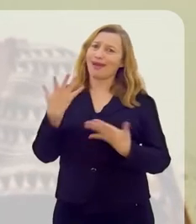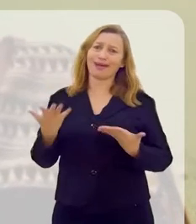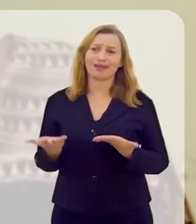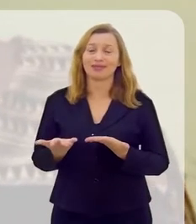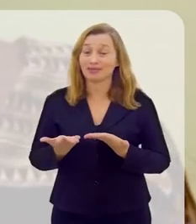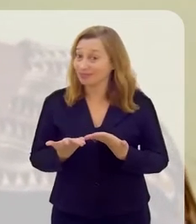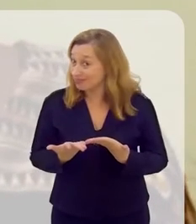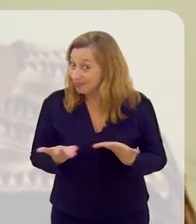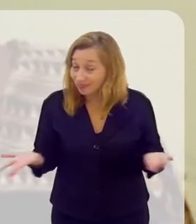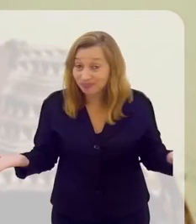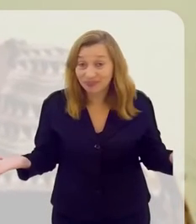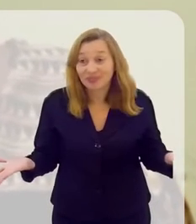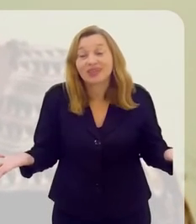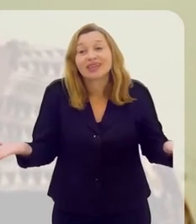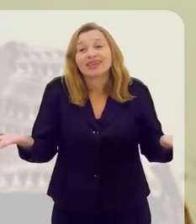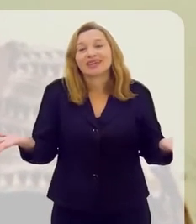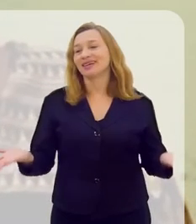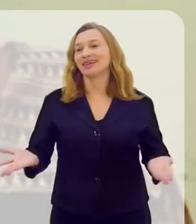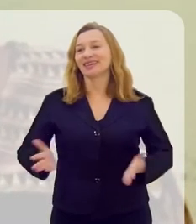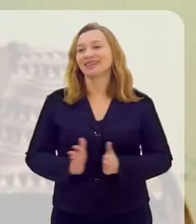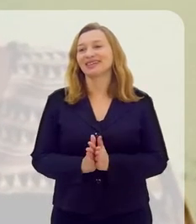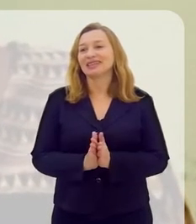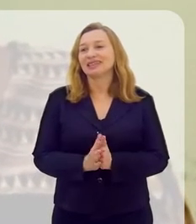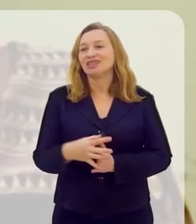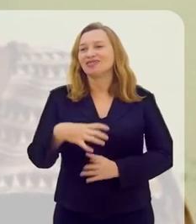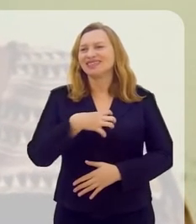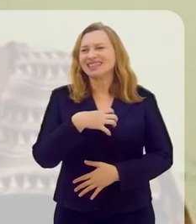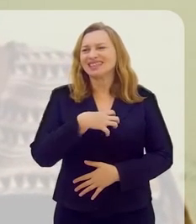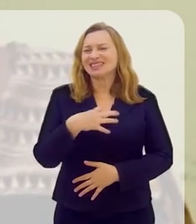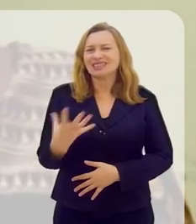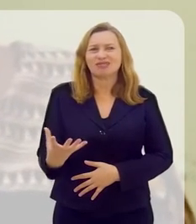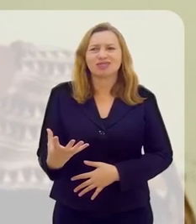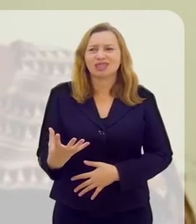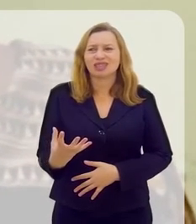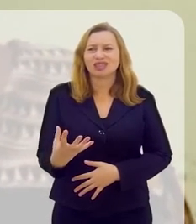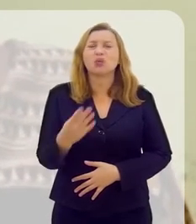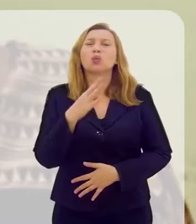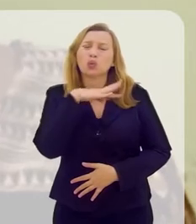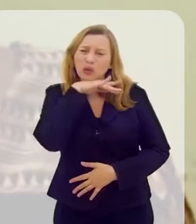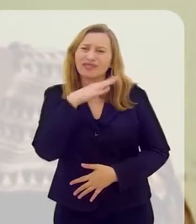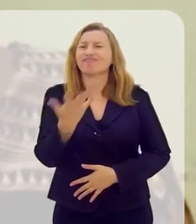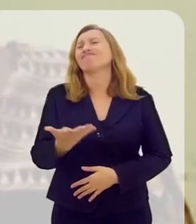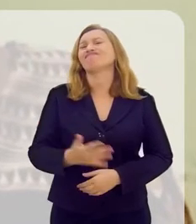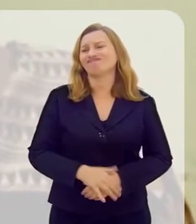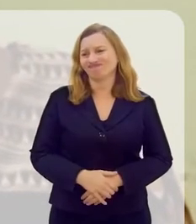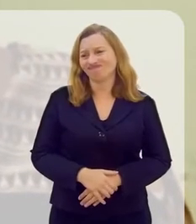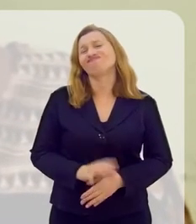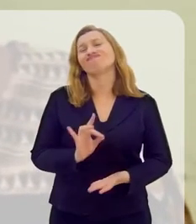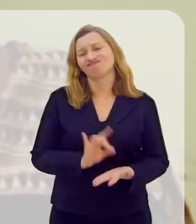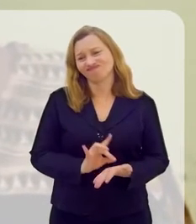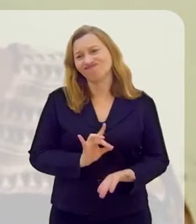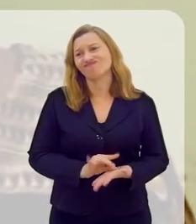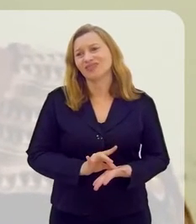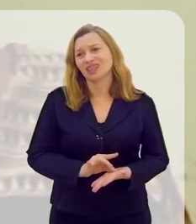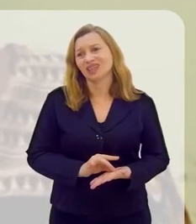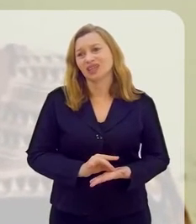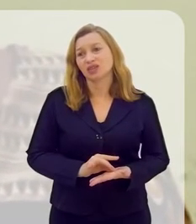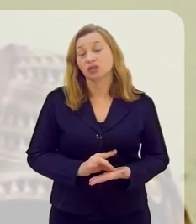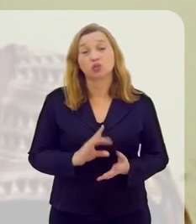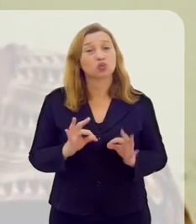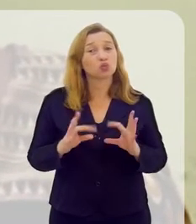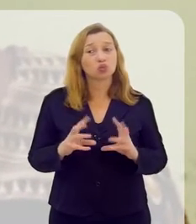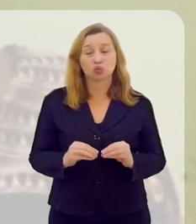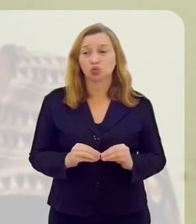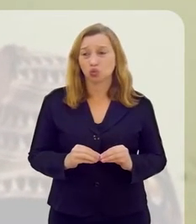dizer, sabe? Essa era uma sensação muito ruim, de verdade, né?